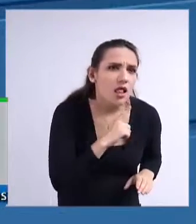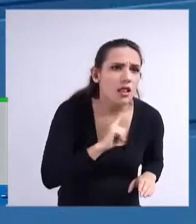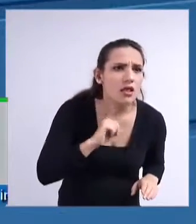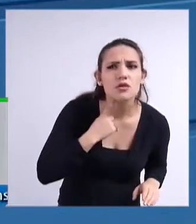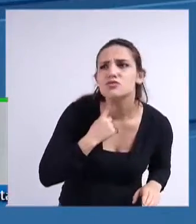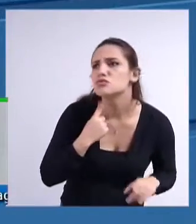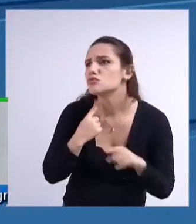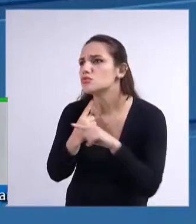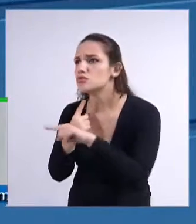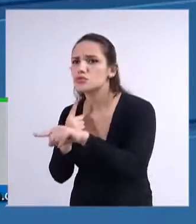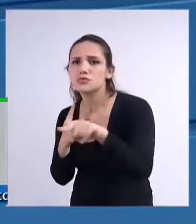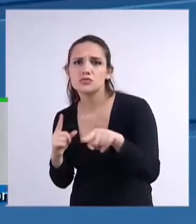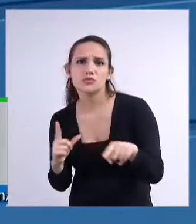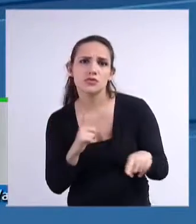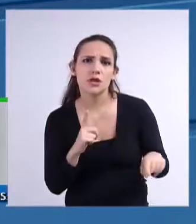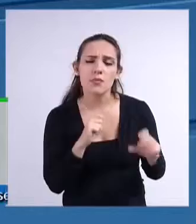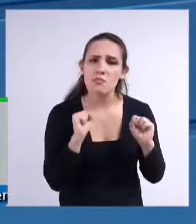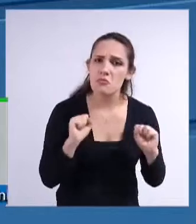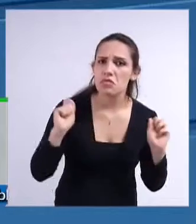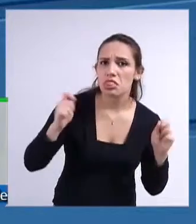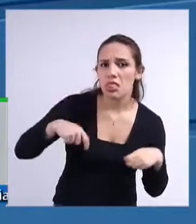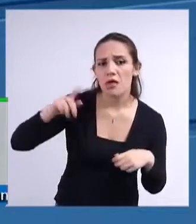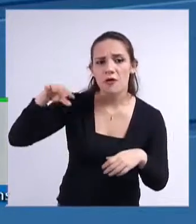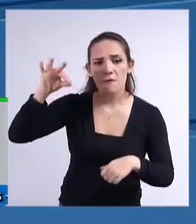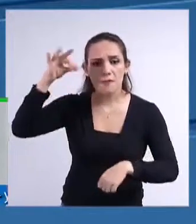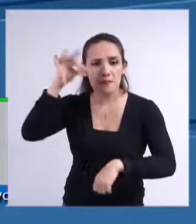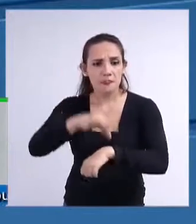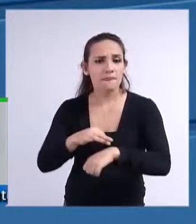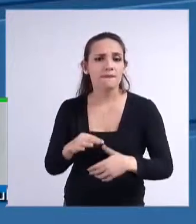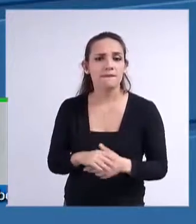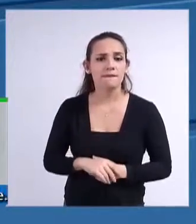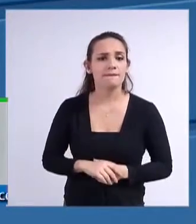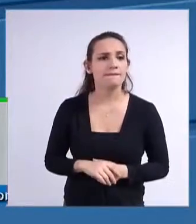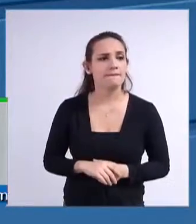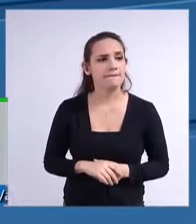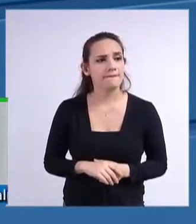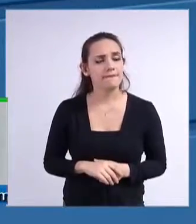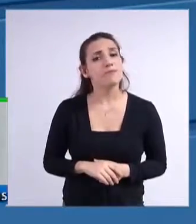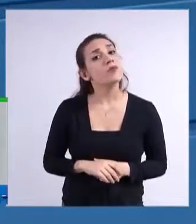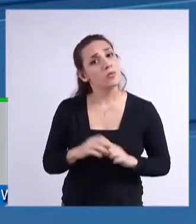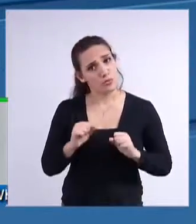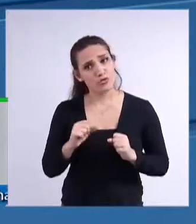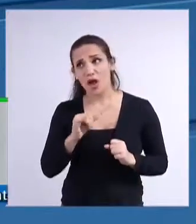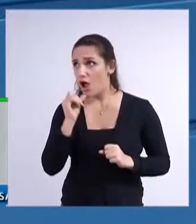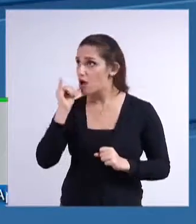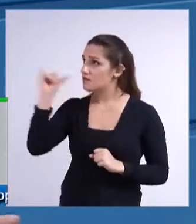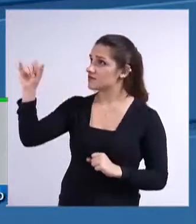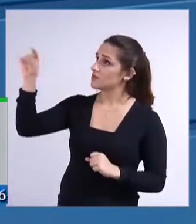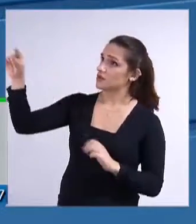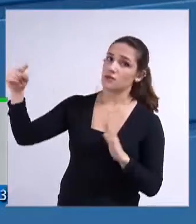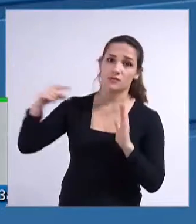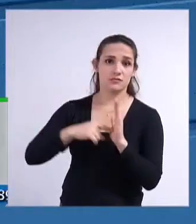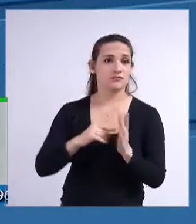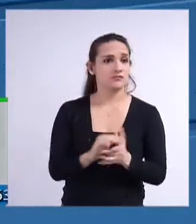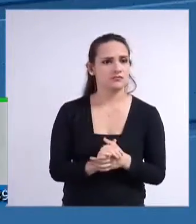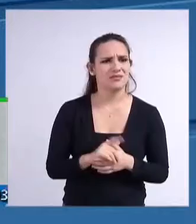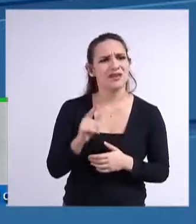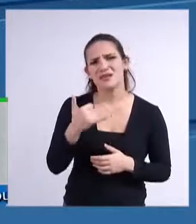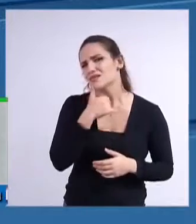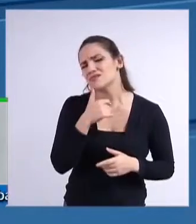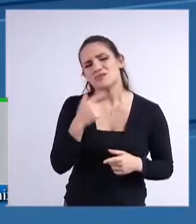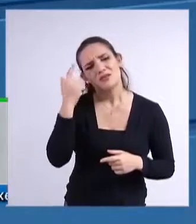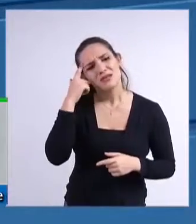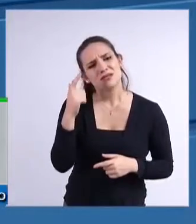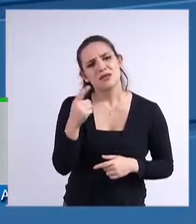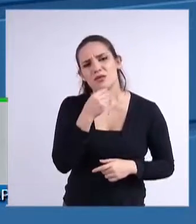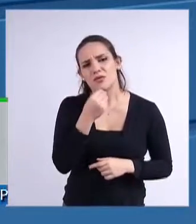encontrado o mosquito, né, transmissor dessa terrível doença que mata, como aconteceu em Dourado, menino de 11 anos. Então, eu penso que